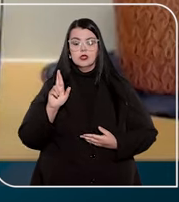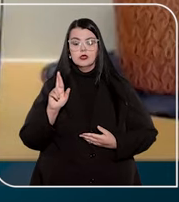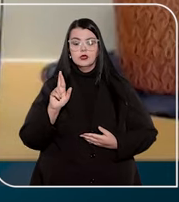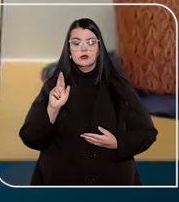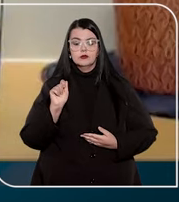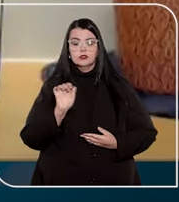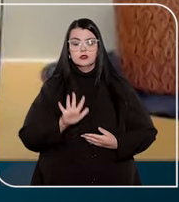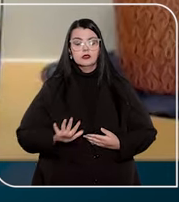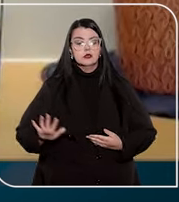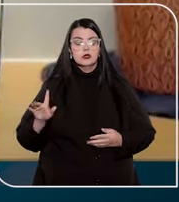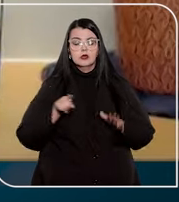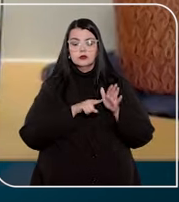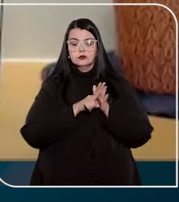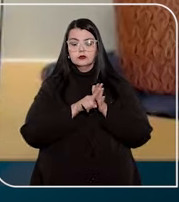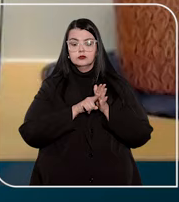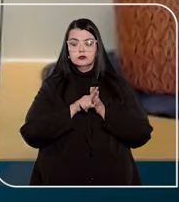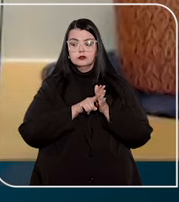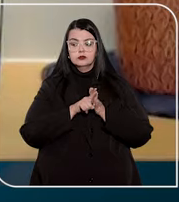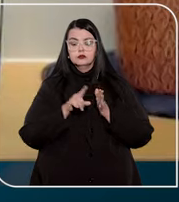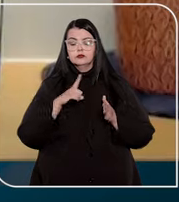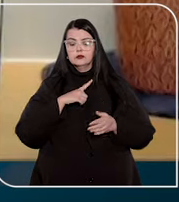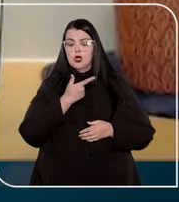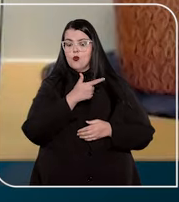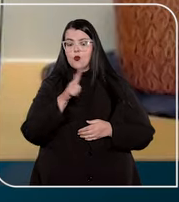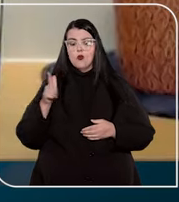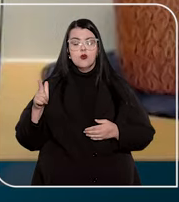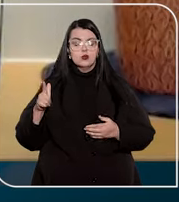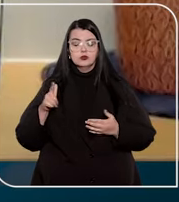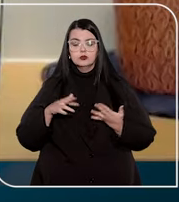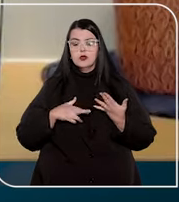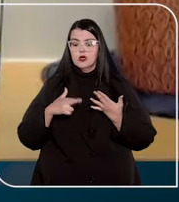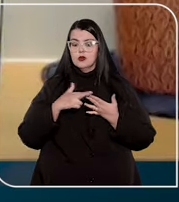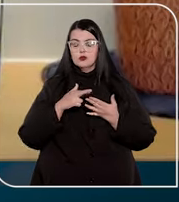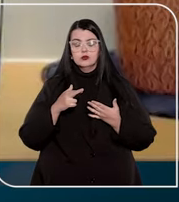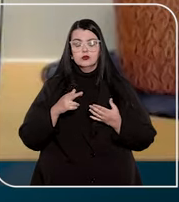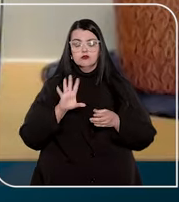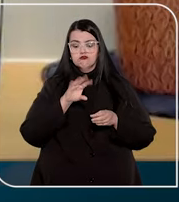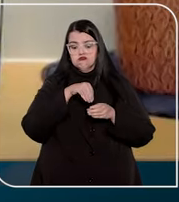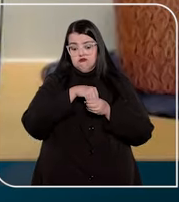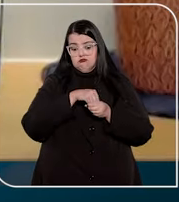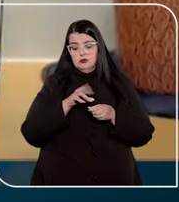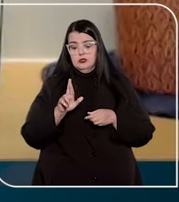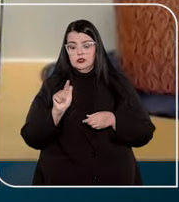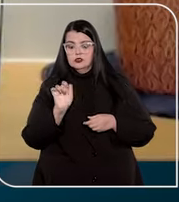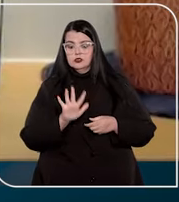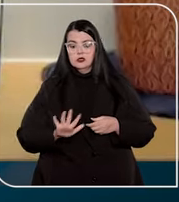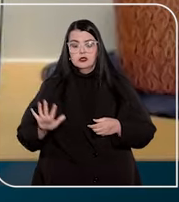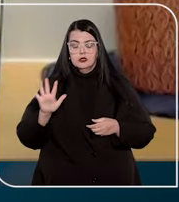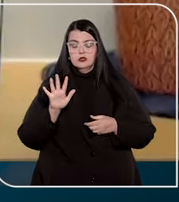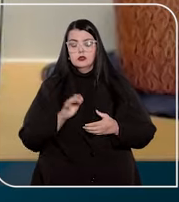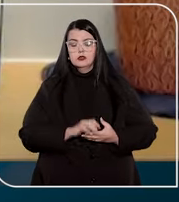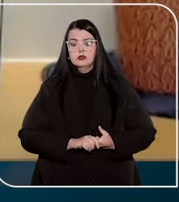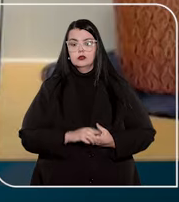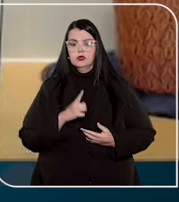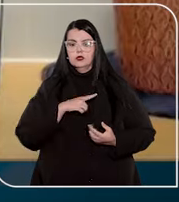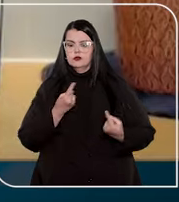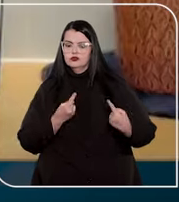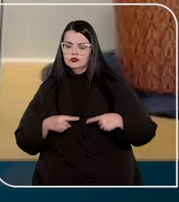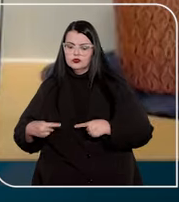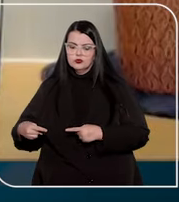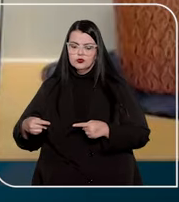que a análise pressuposta de admissibilidade de outros recursos não possui repercussão geral. Logo, esse recurso quer discutir